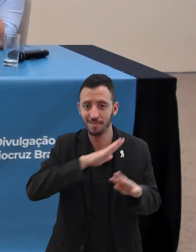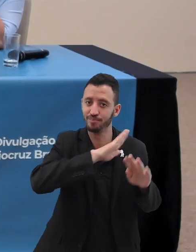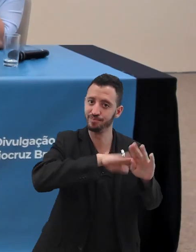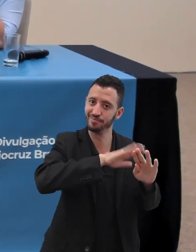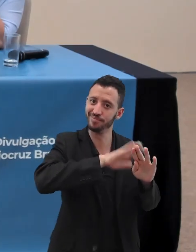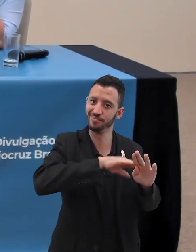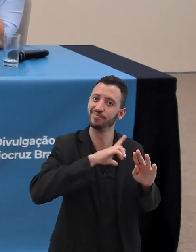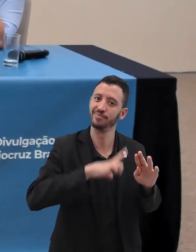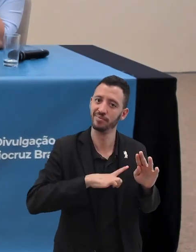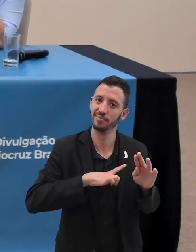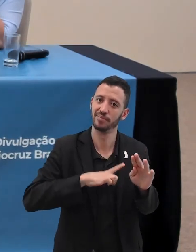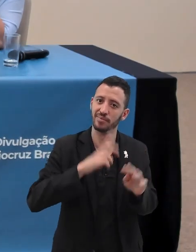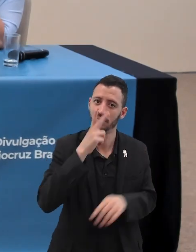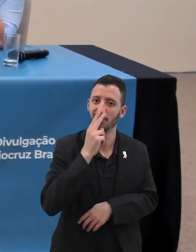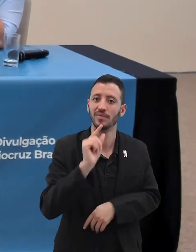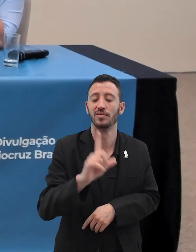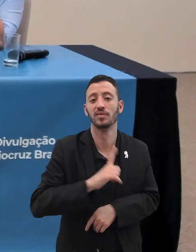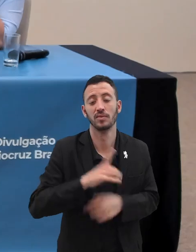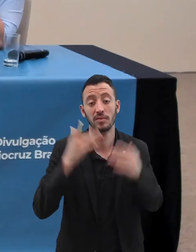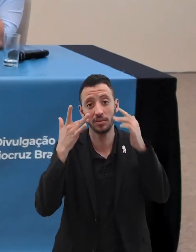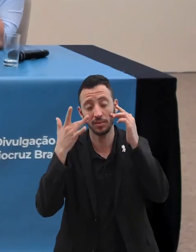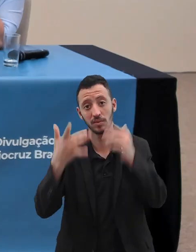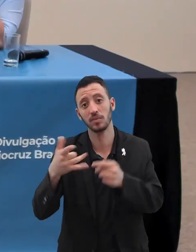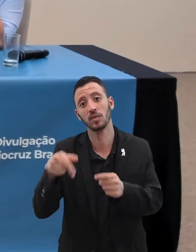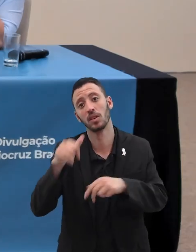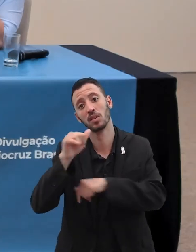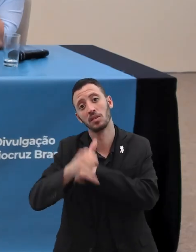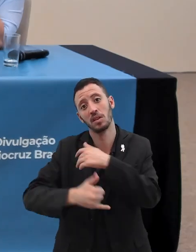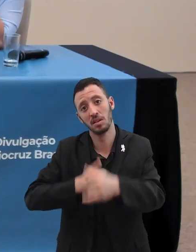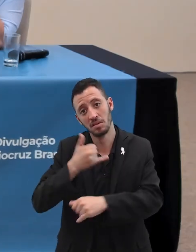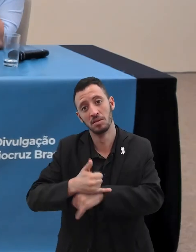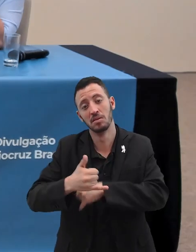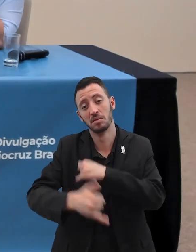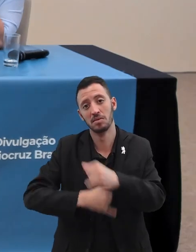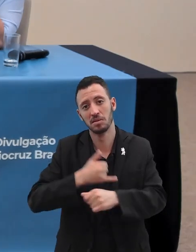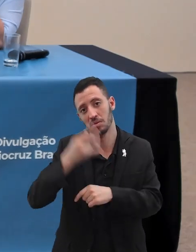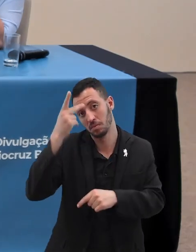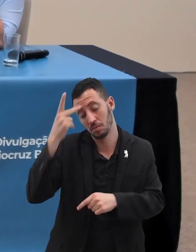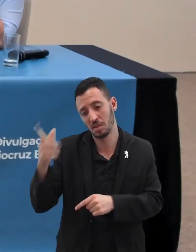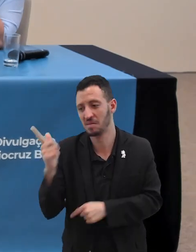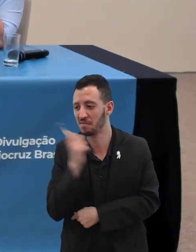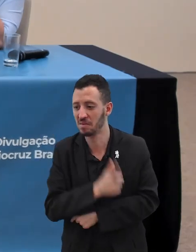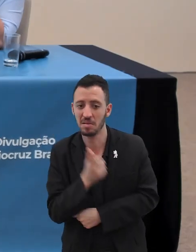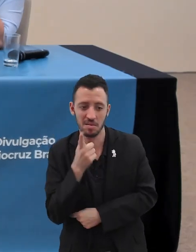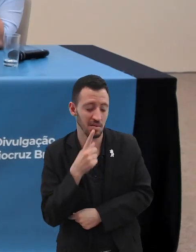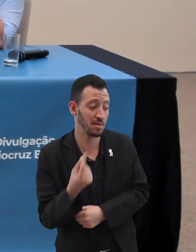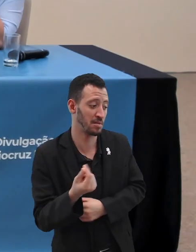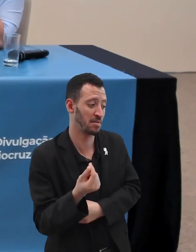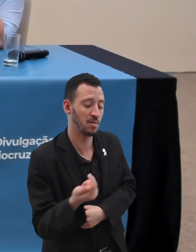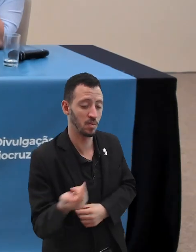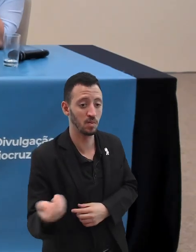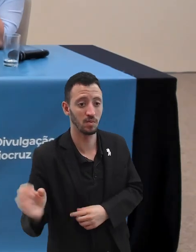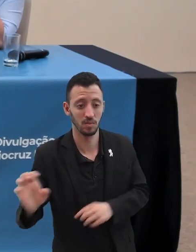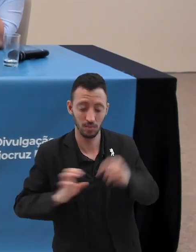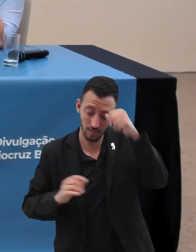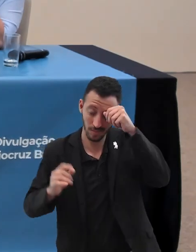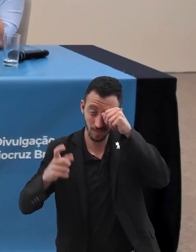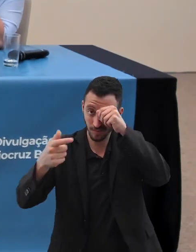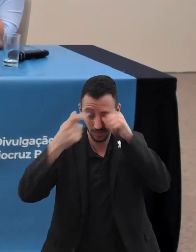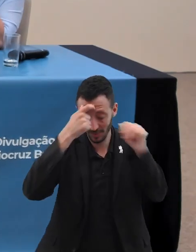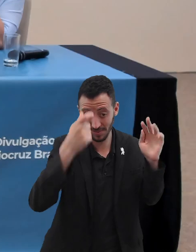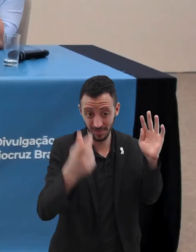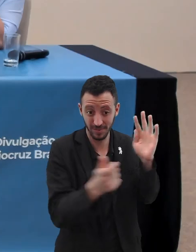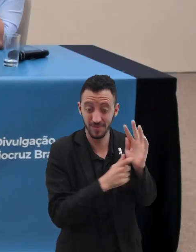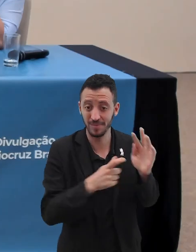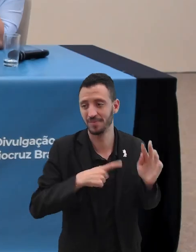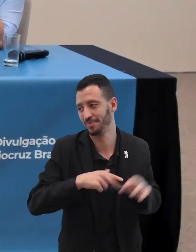começando a destrinchar. Isso está presente também nas redes sociais, nos influencers que estão ganhando dinheiro. A inteligência artificial está por